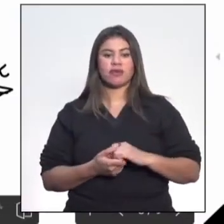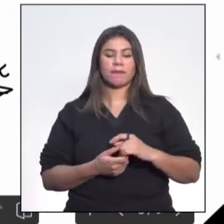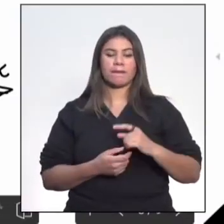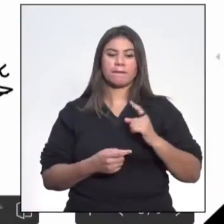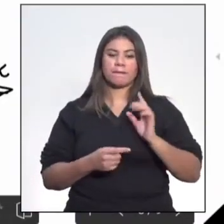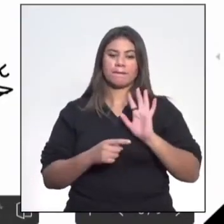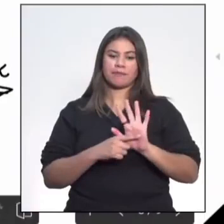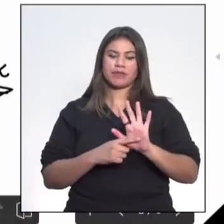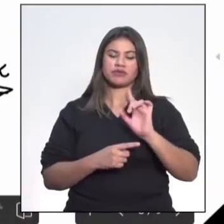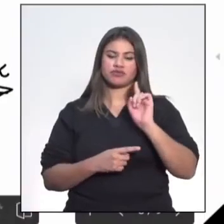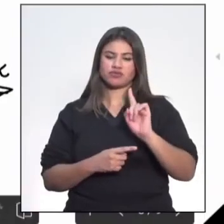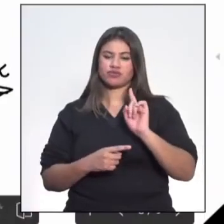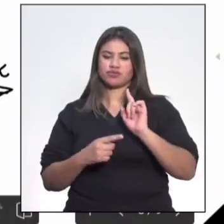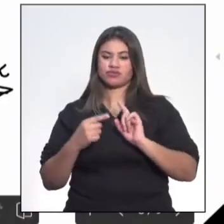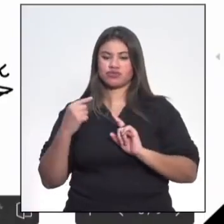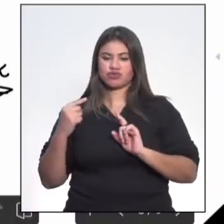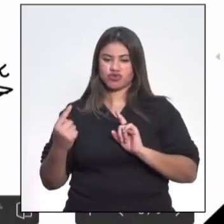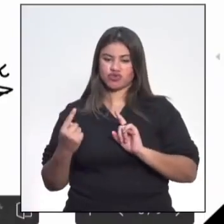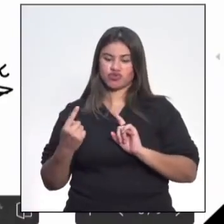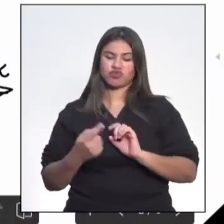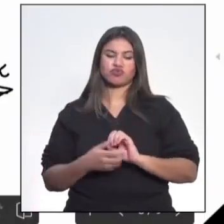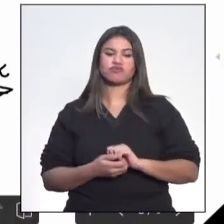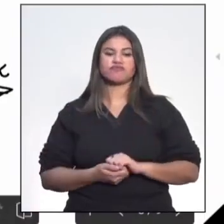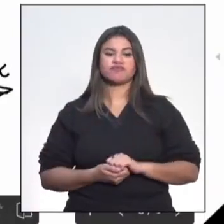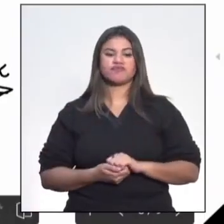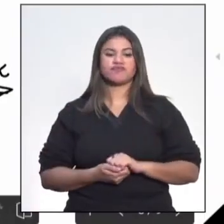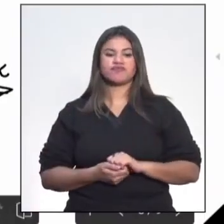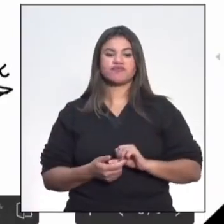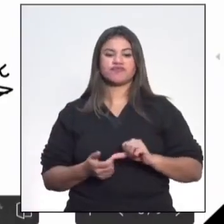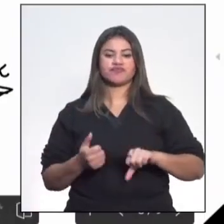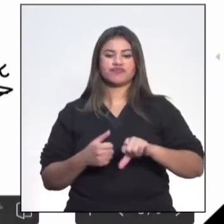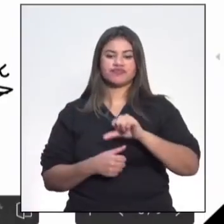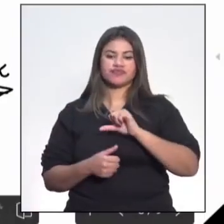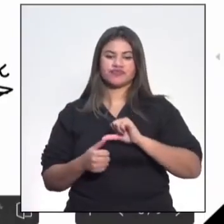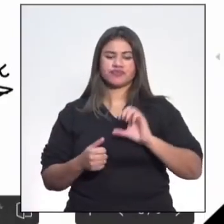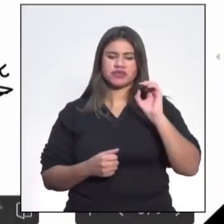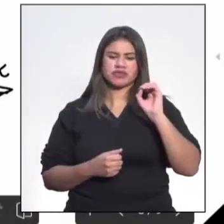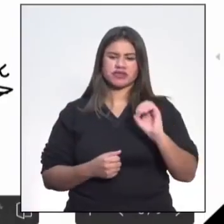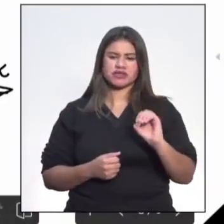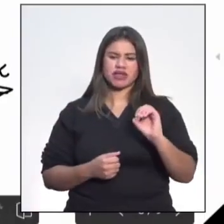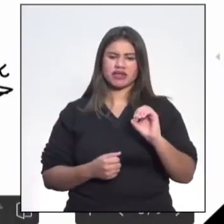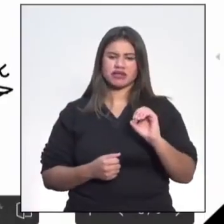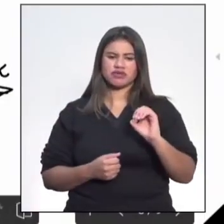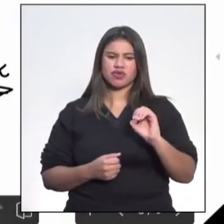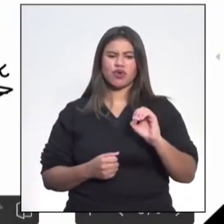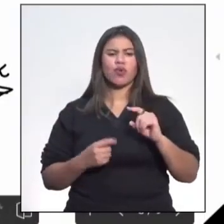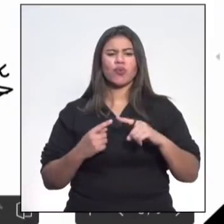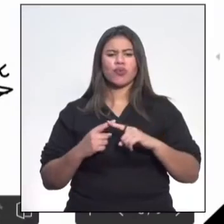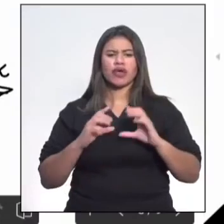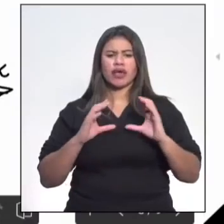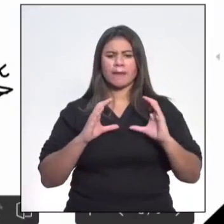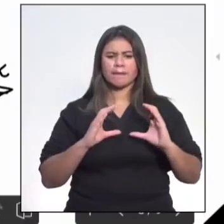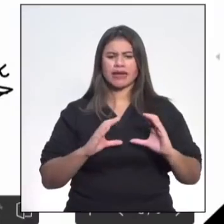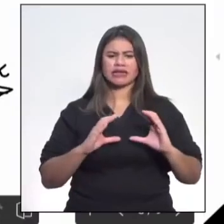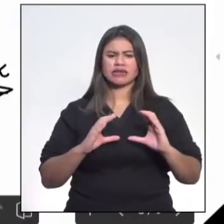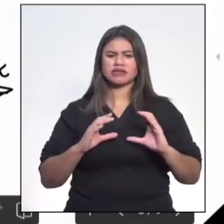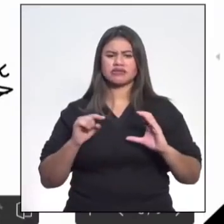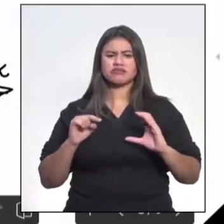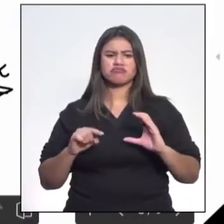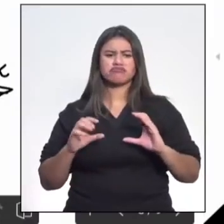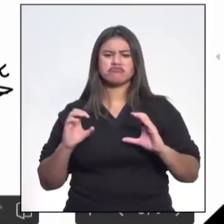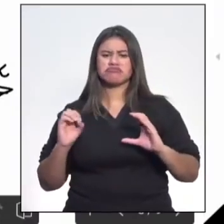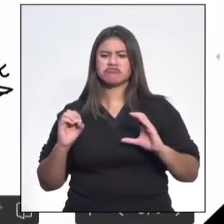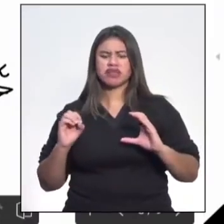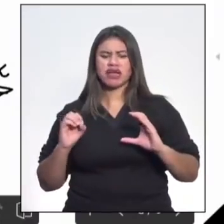1 e 1. Tudo bem, gente? Agora vou substituir o zero. Professora, por que você colocou parênteses naquele e este você não